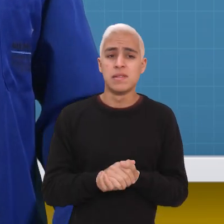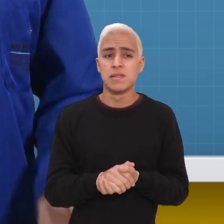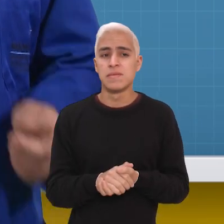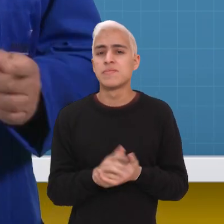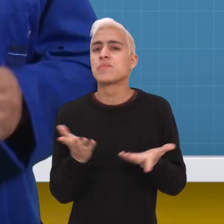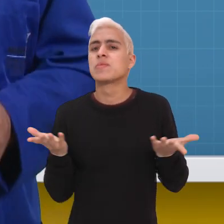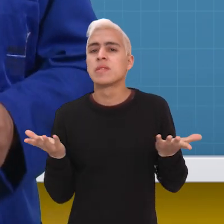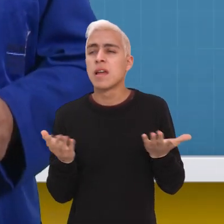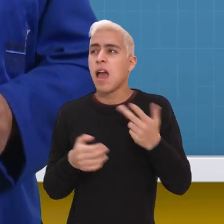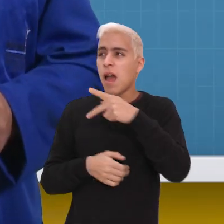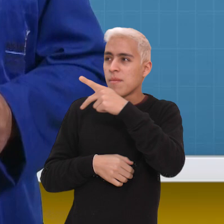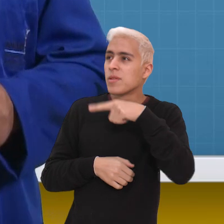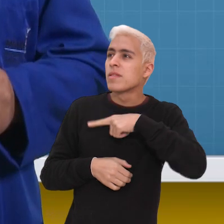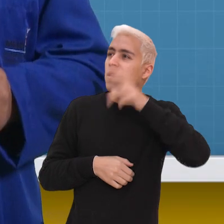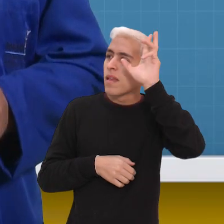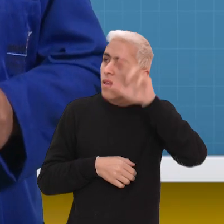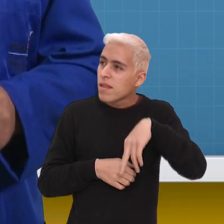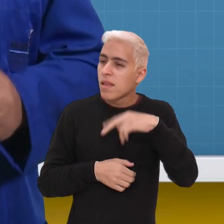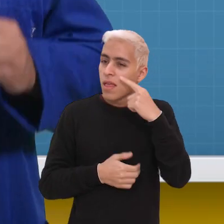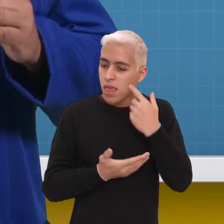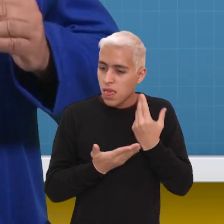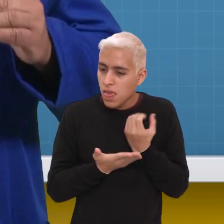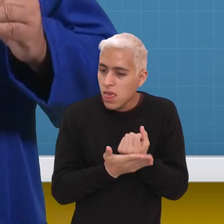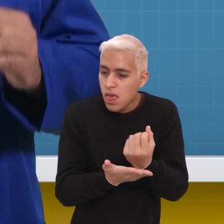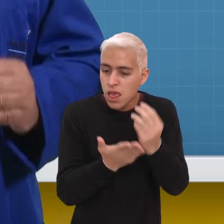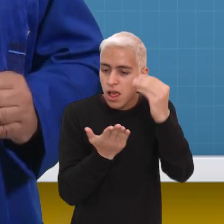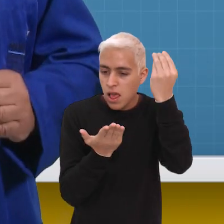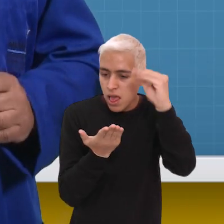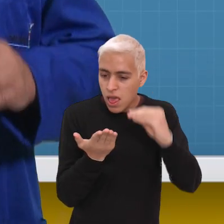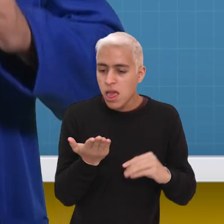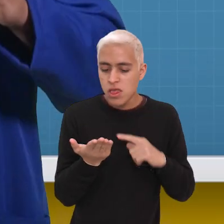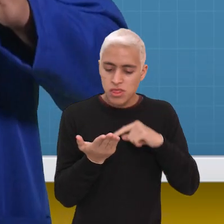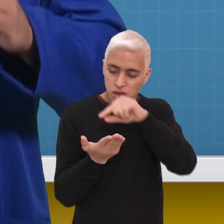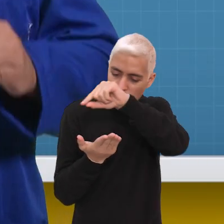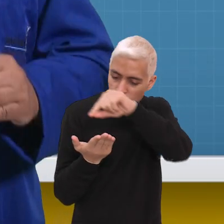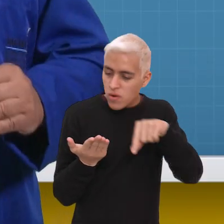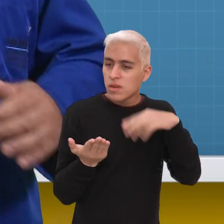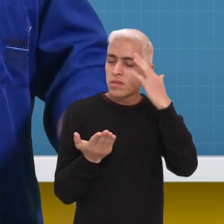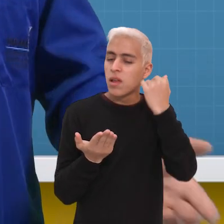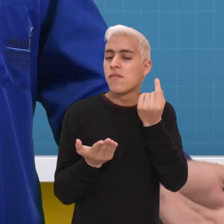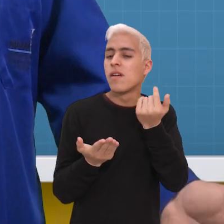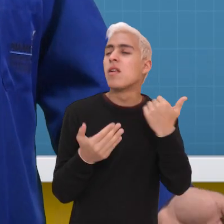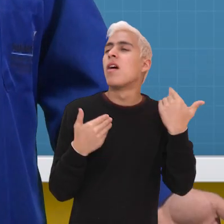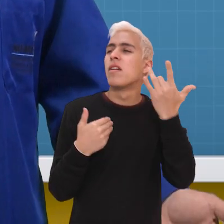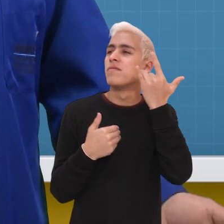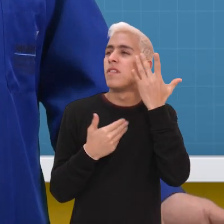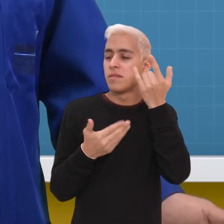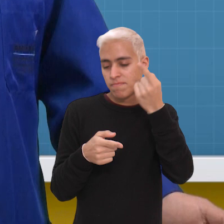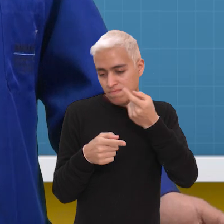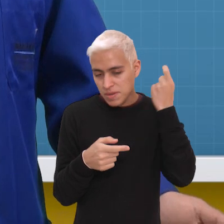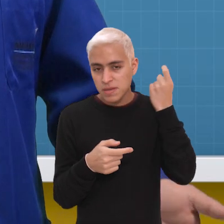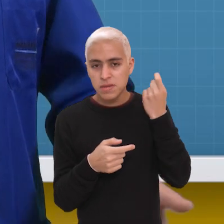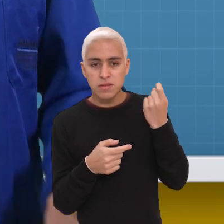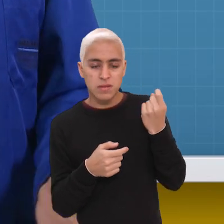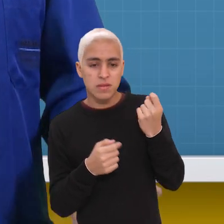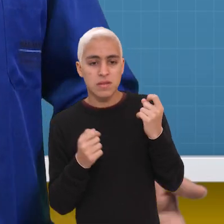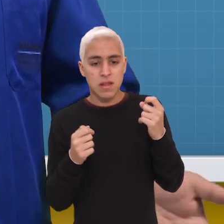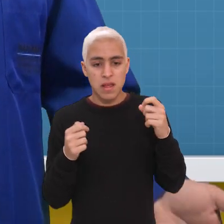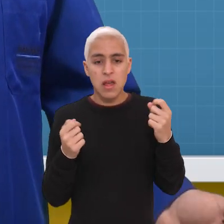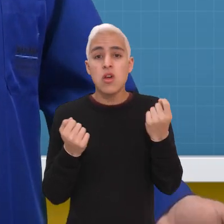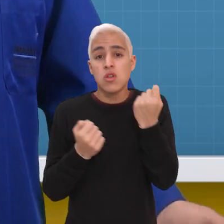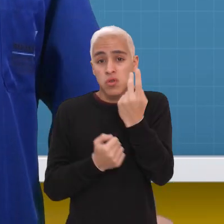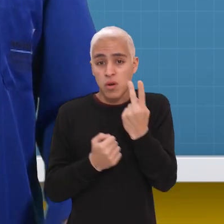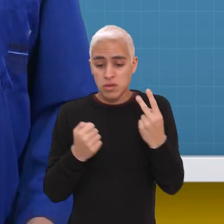gasto. Ah, professor, tem razão. Eu registrei tudo, tenho todos os valores. Agora ficou fácil.